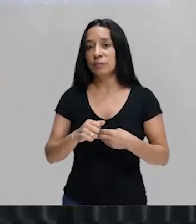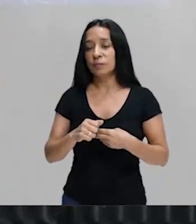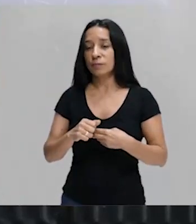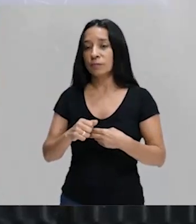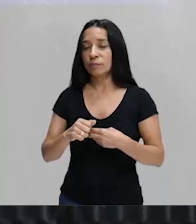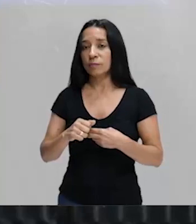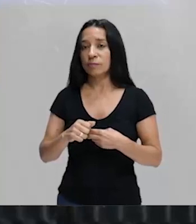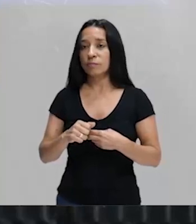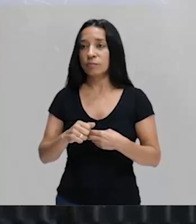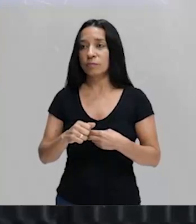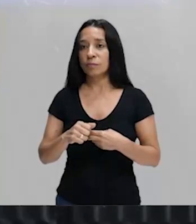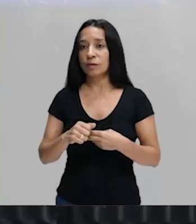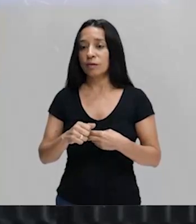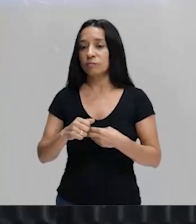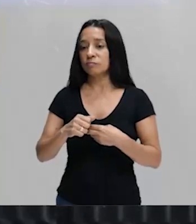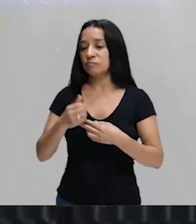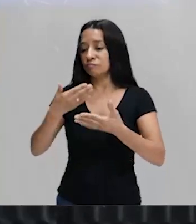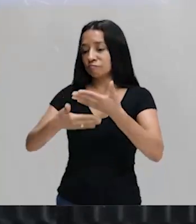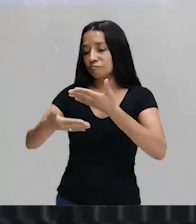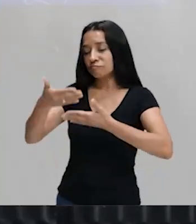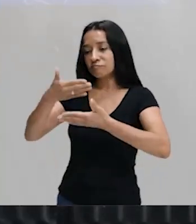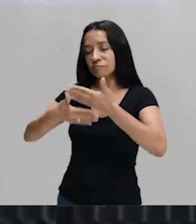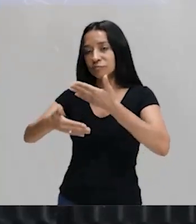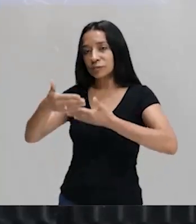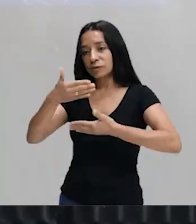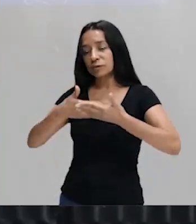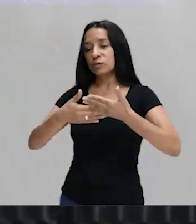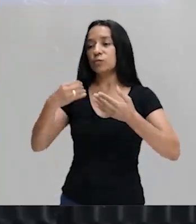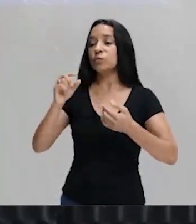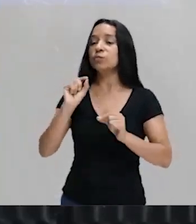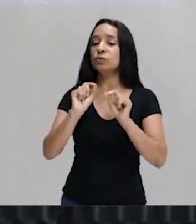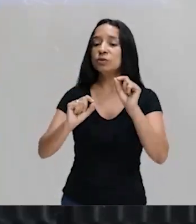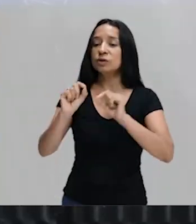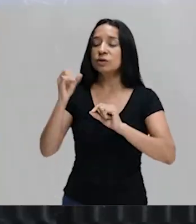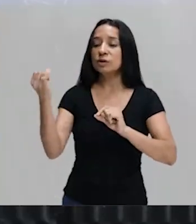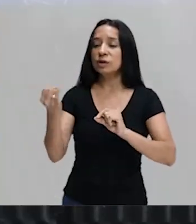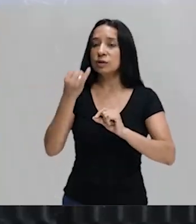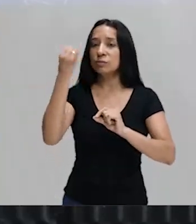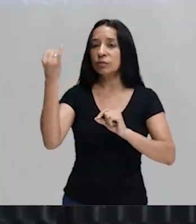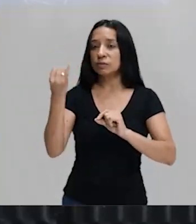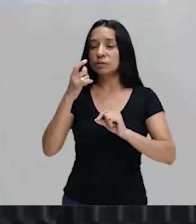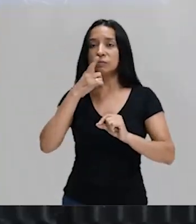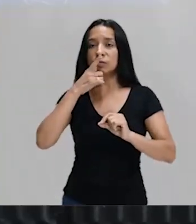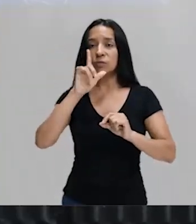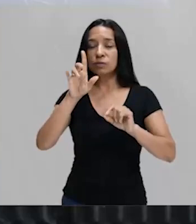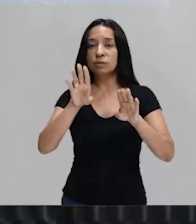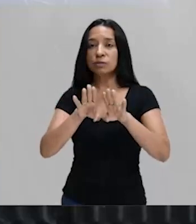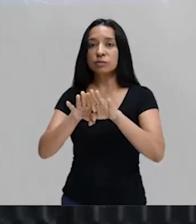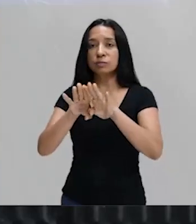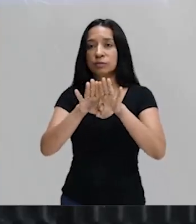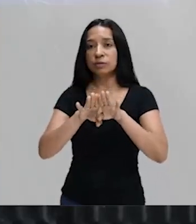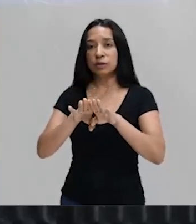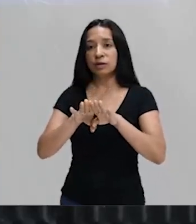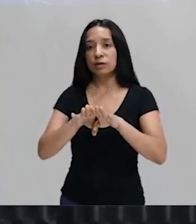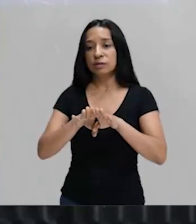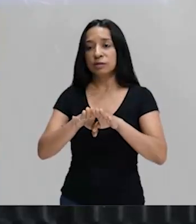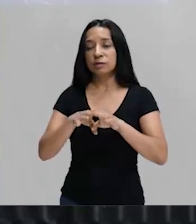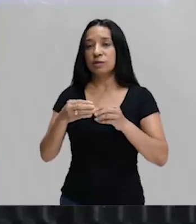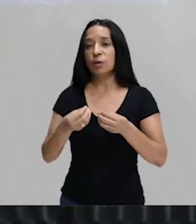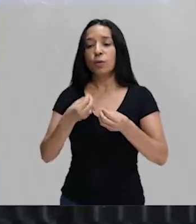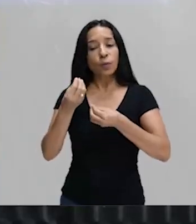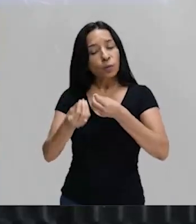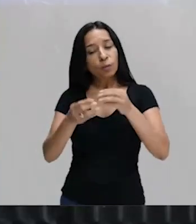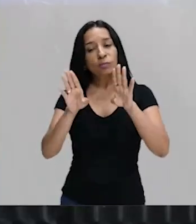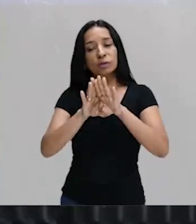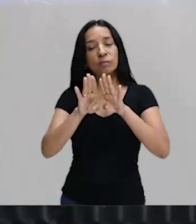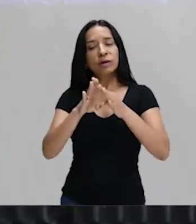Anistia os farrapos, é negociação. Né? E isso é importante para ele conseguir a estabilidade. Como ele reprimiu o movimento da praeira.